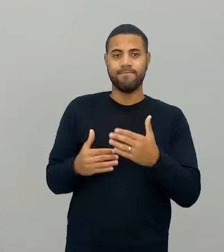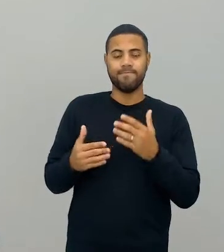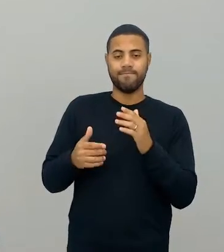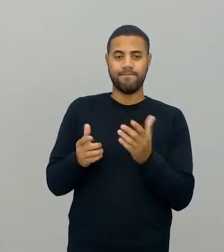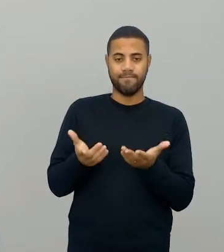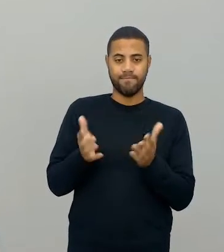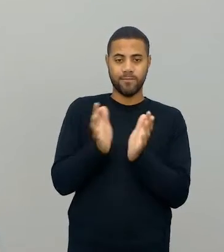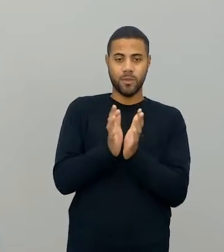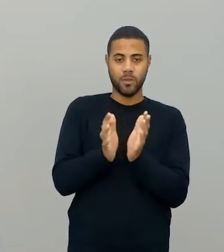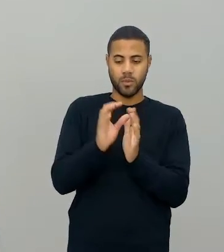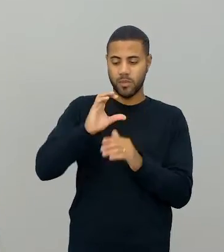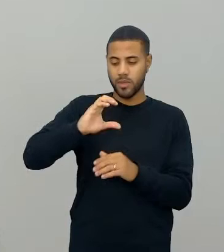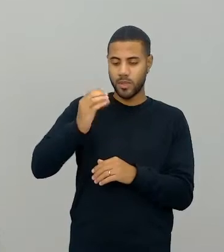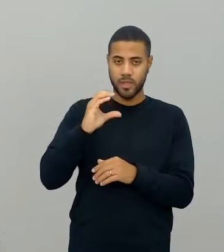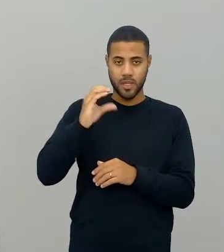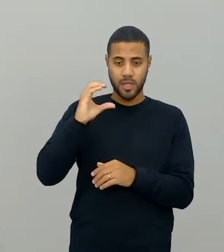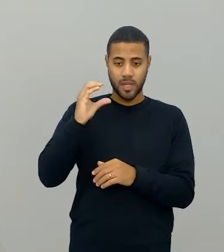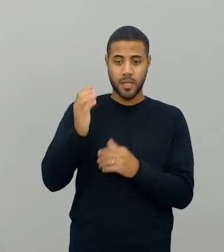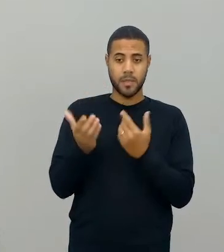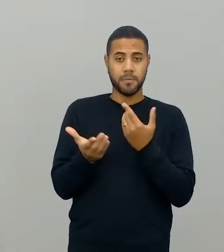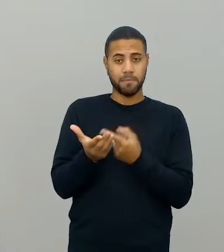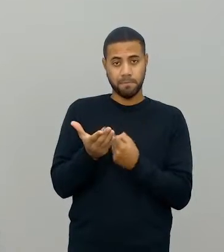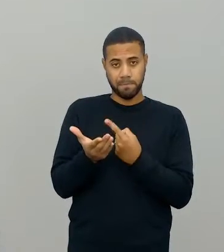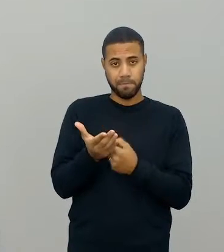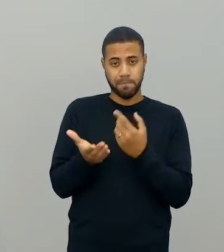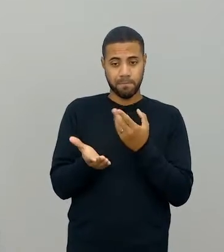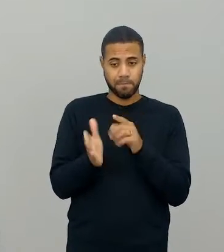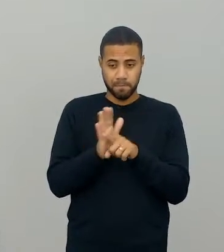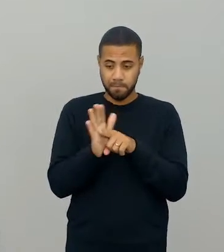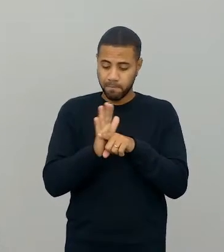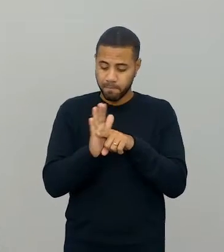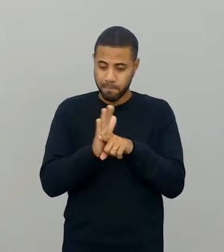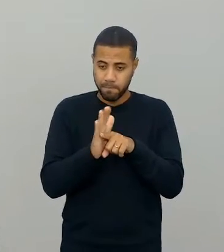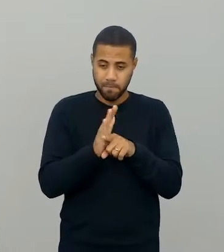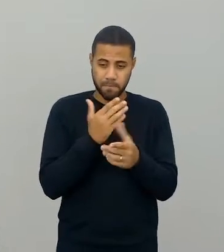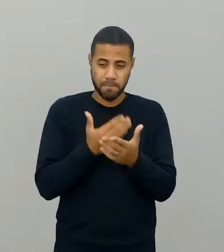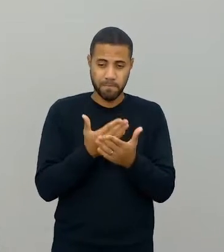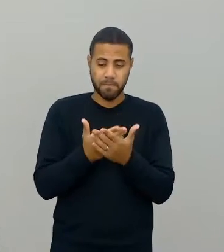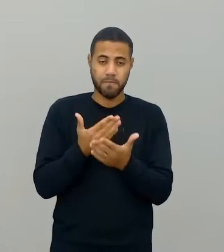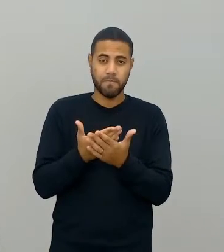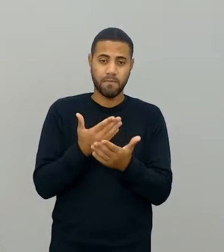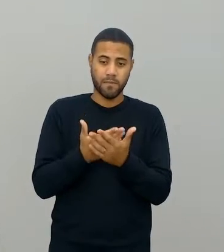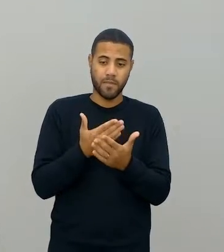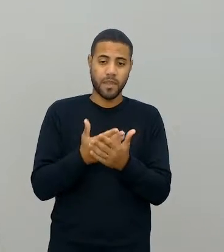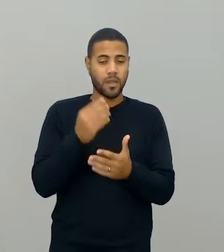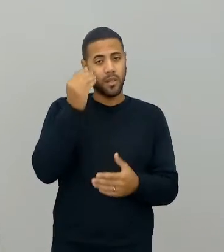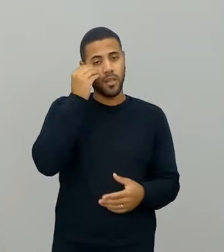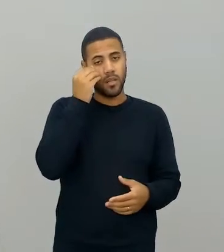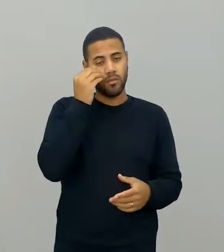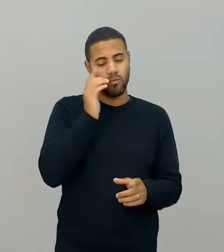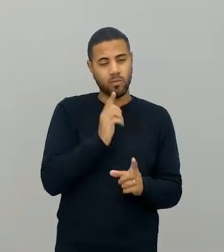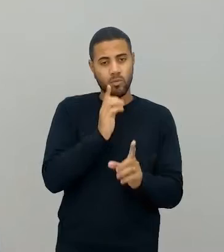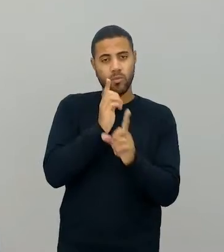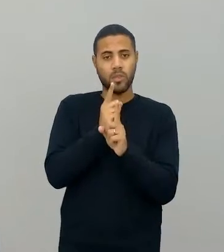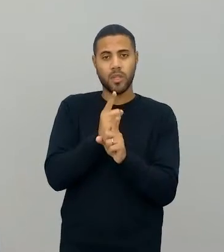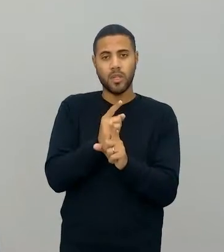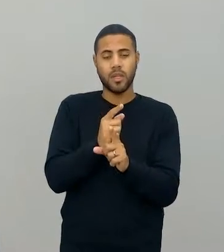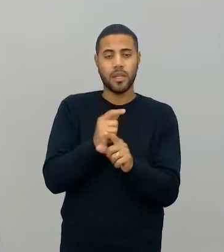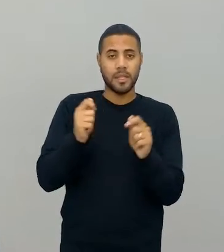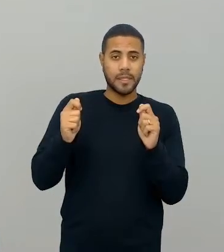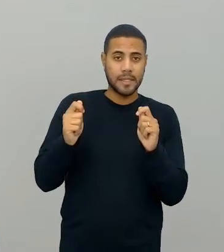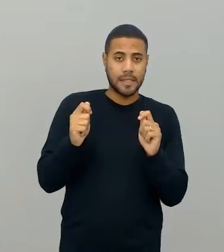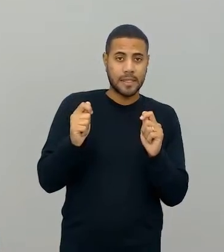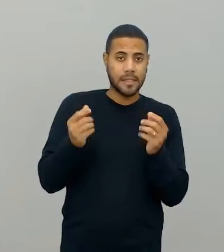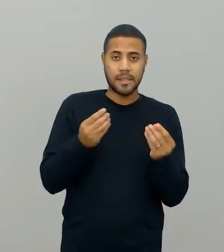sendo investigados e acompanhados aí pelos cientistas para ver o quanto isso afeta